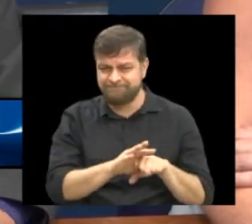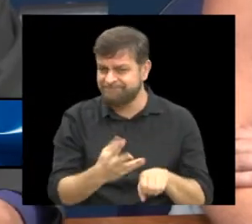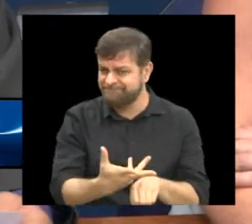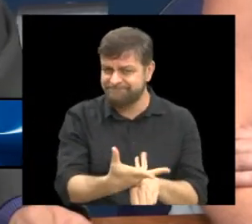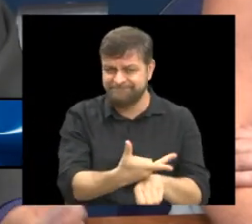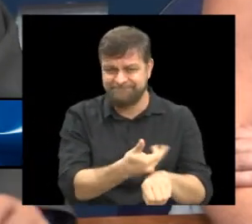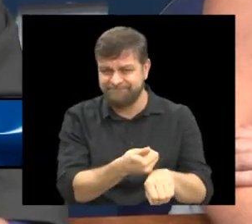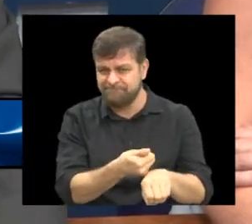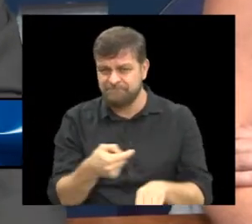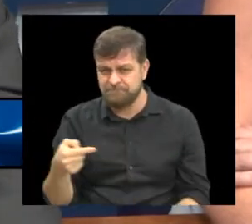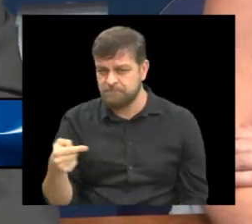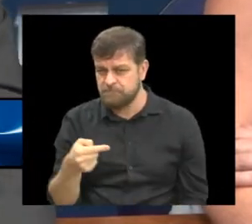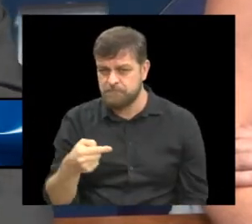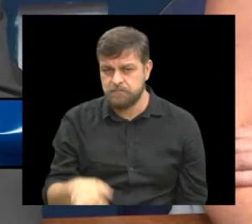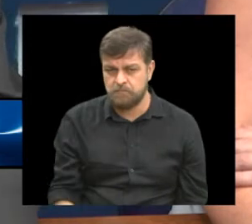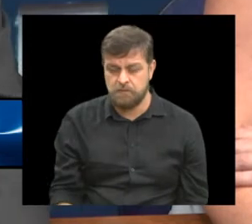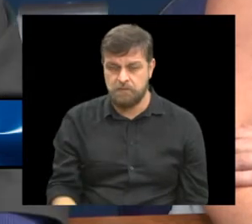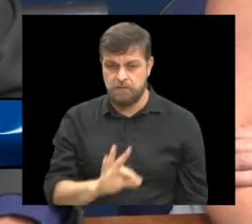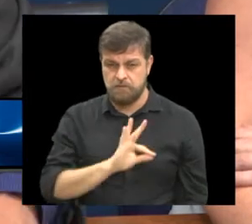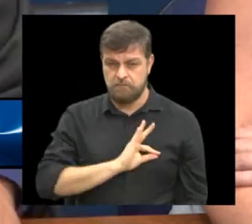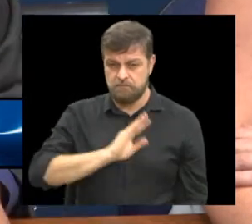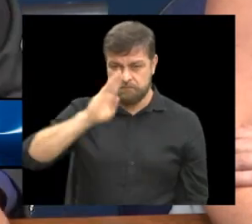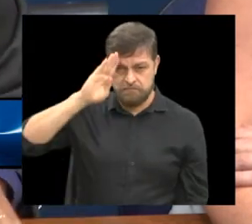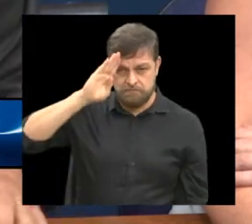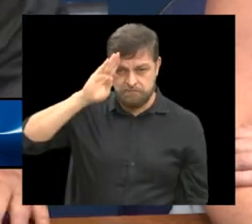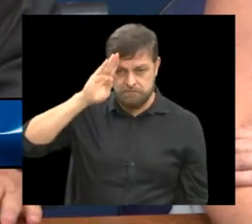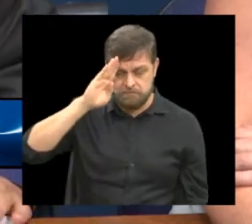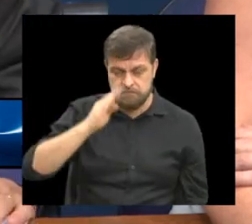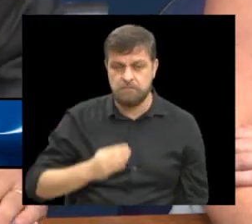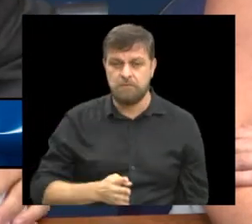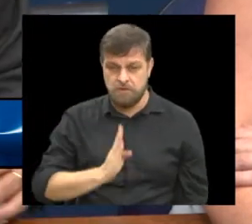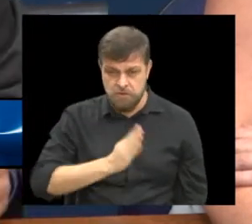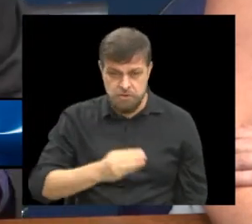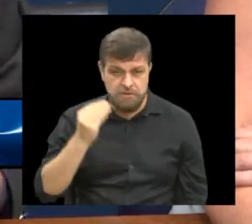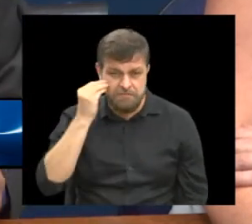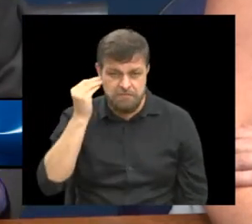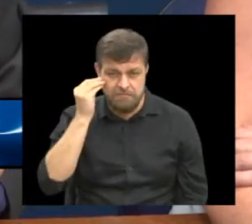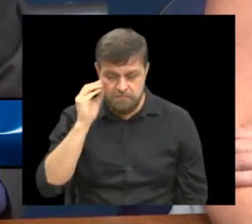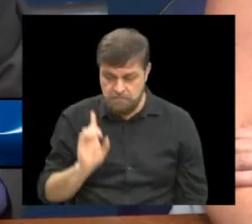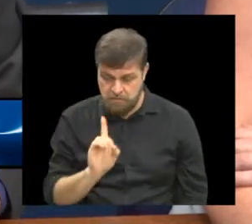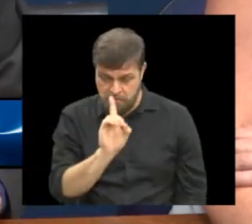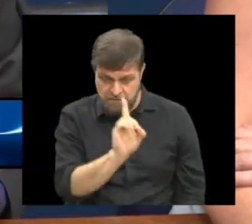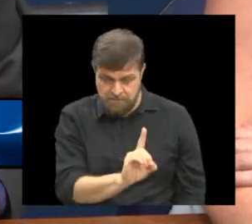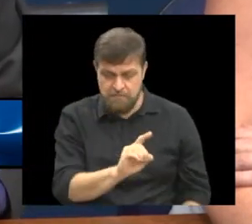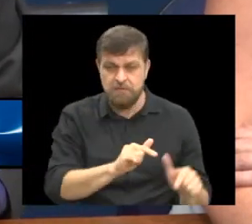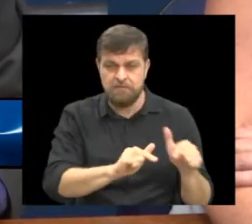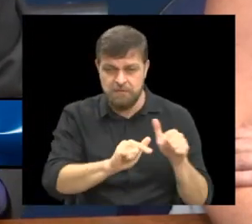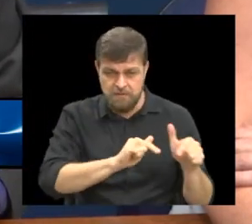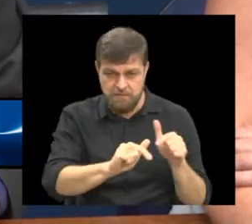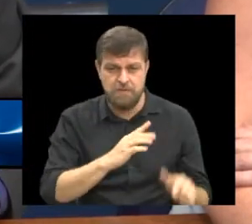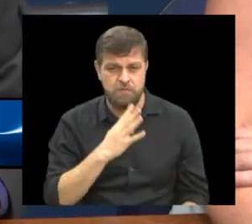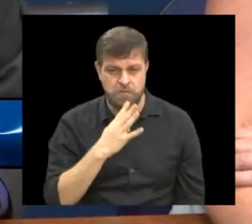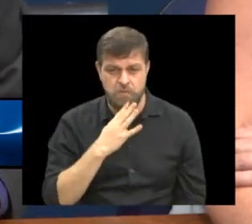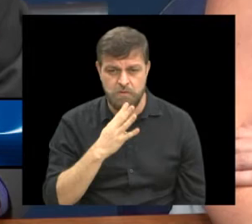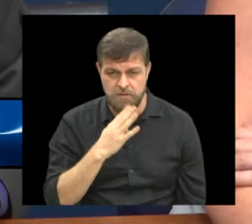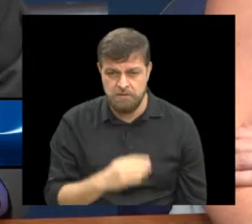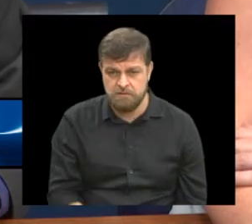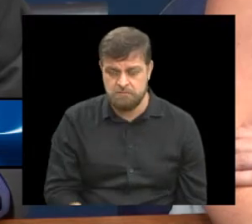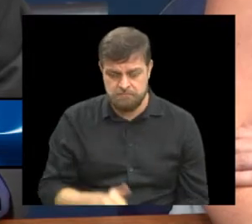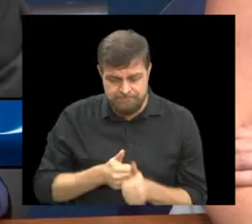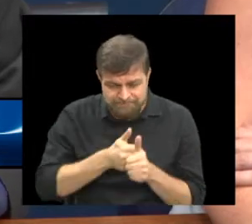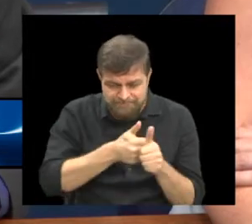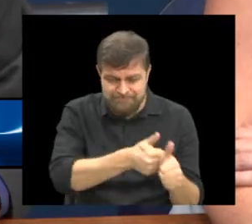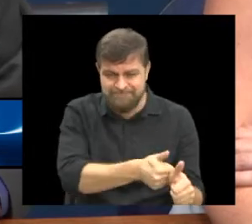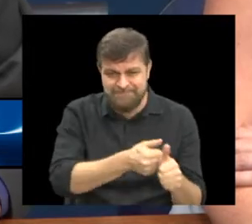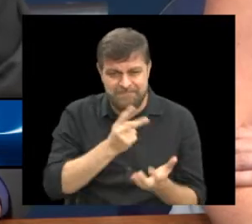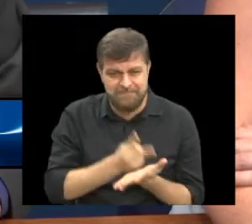lá na Polícia Militar. Eu conheço o trabalho que o Nelson faz, não é de hoje. Eu sempre acompanho, eu